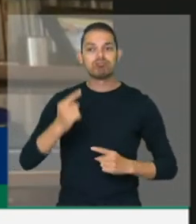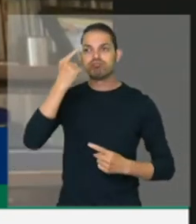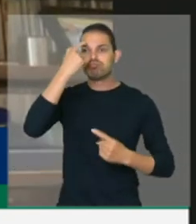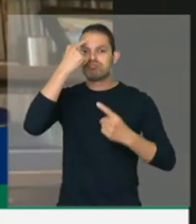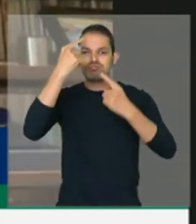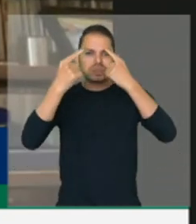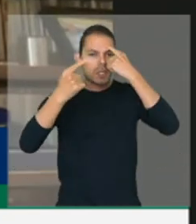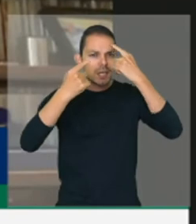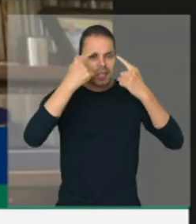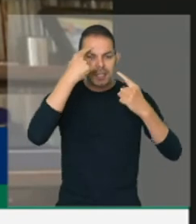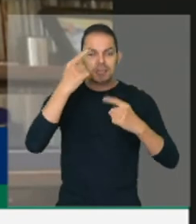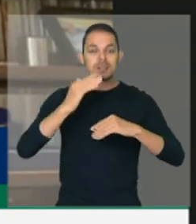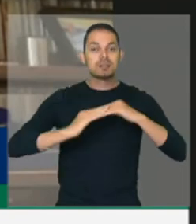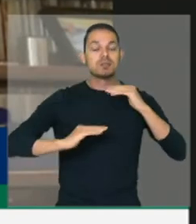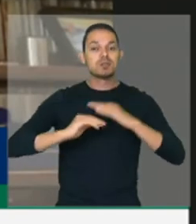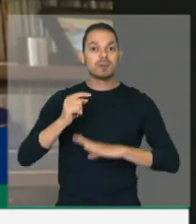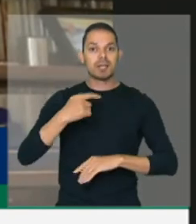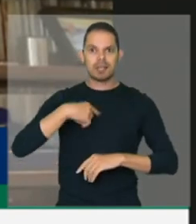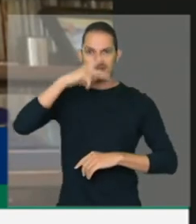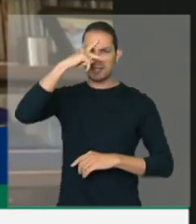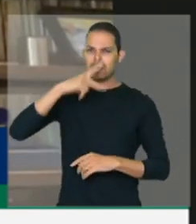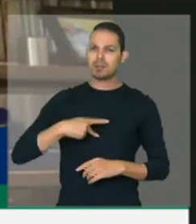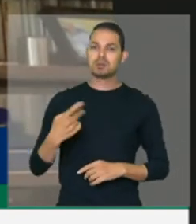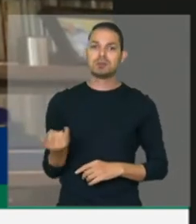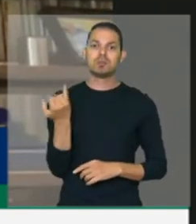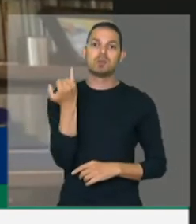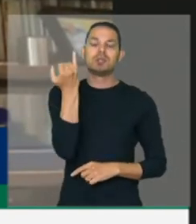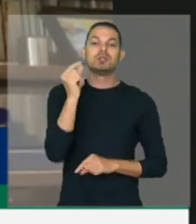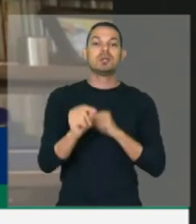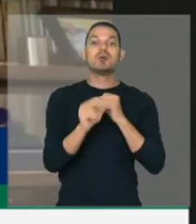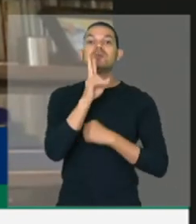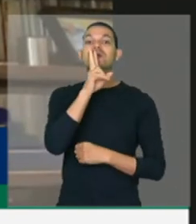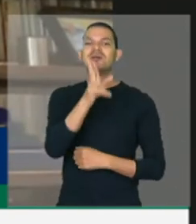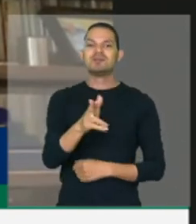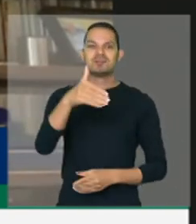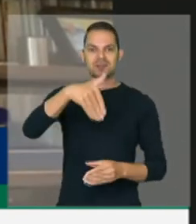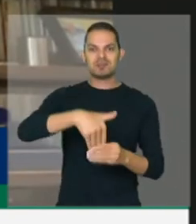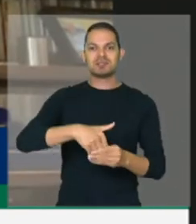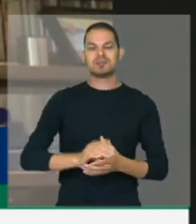aquilo que, para mim, é fundamental, e o resultado da votação,